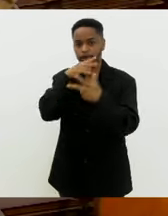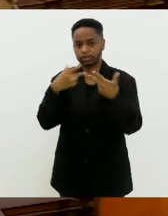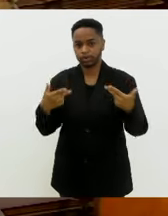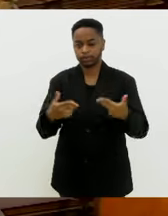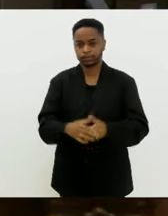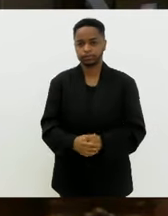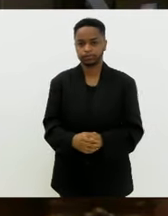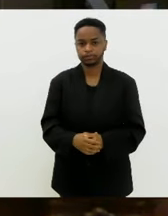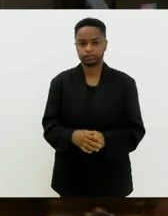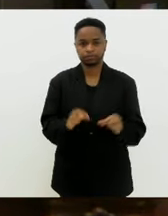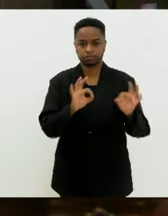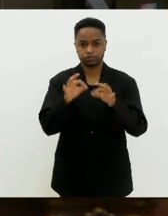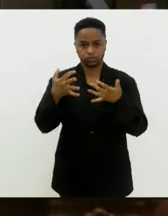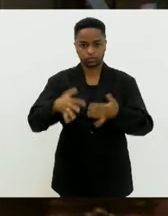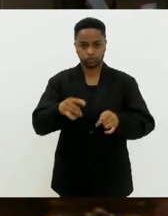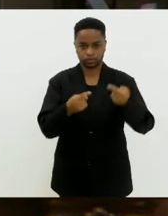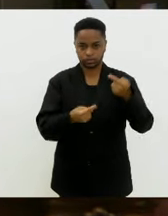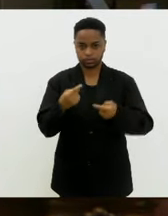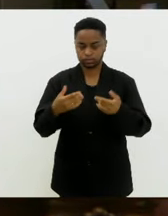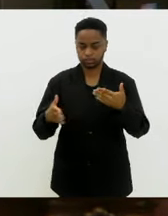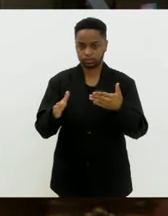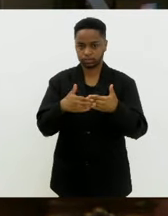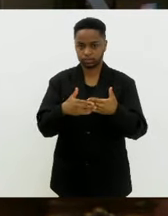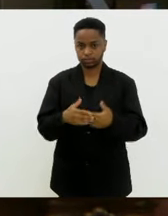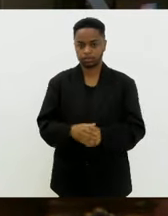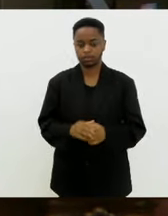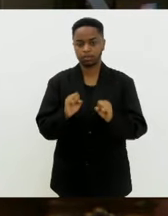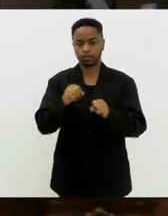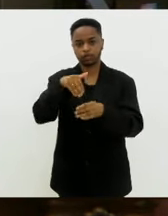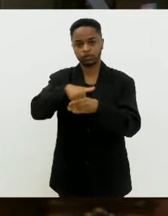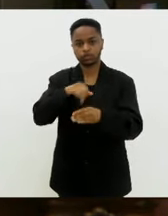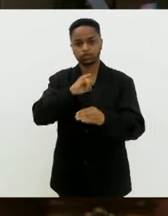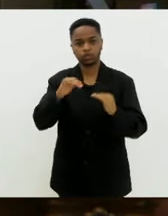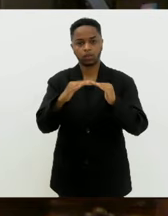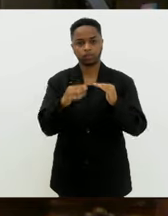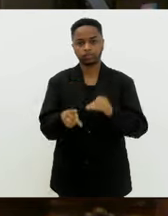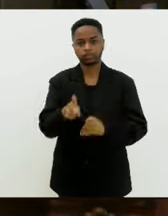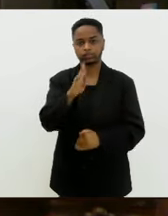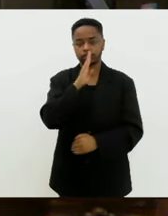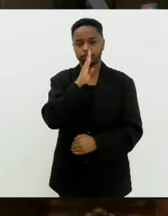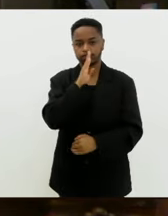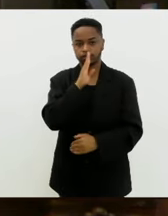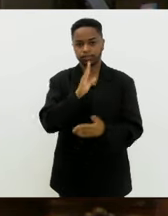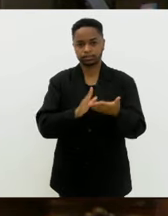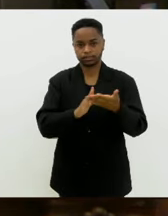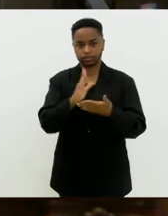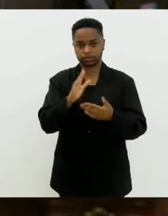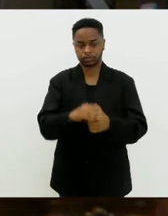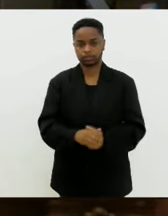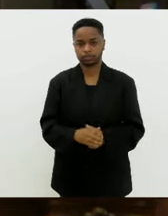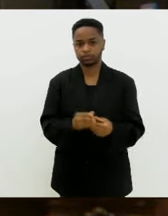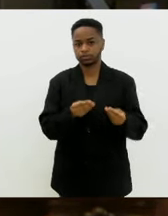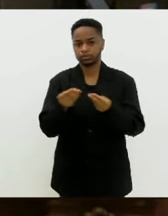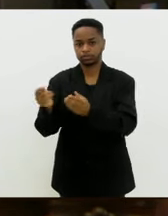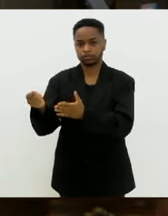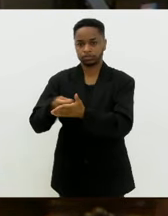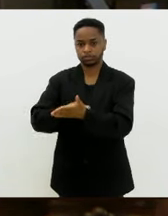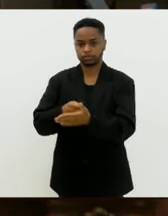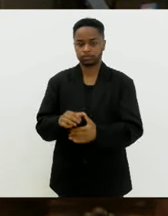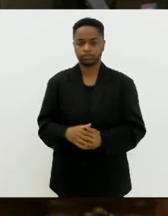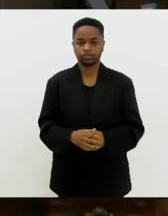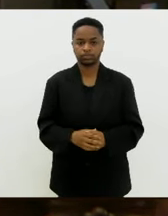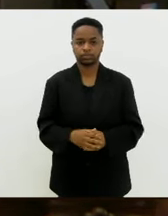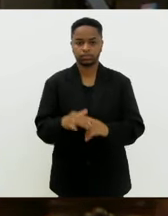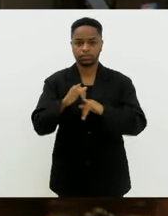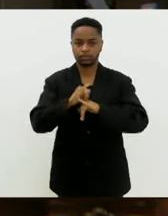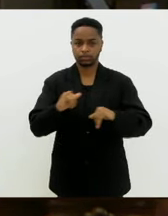Não havendo mais quem queira discutir, encerrada a discussão. Em votação, senhores que aprovam, permaneçam como estão. Aprovado, vai autógrafo.